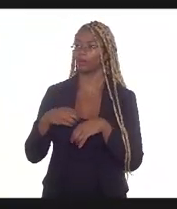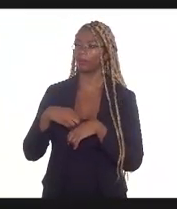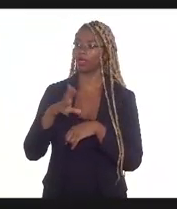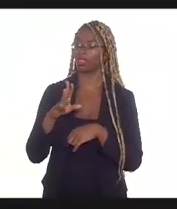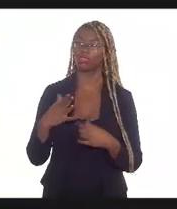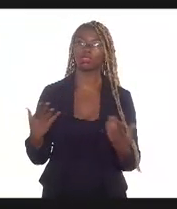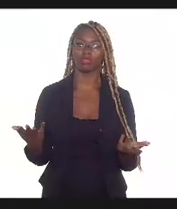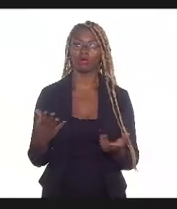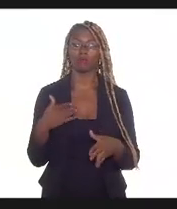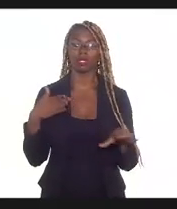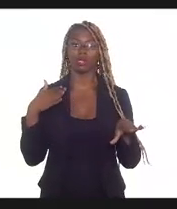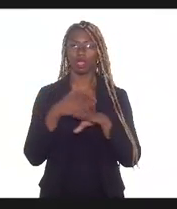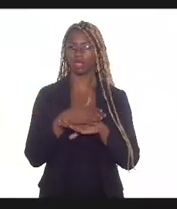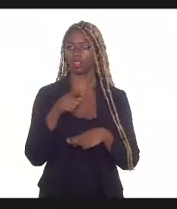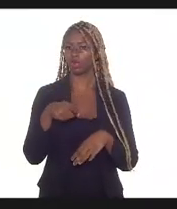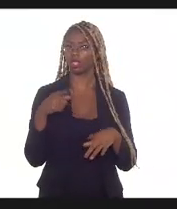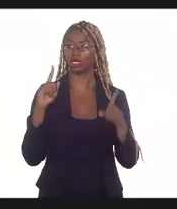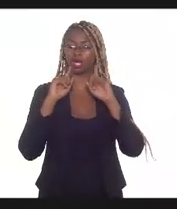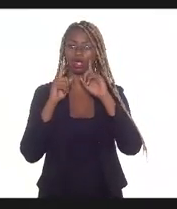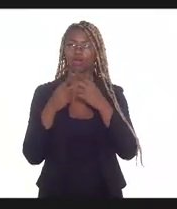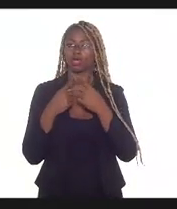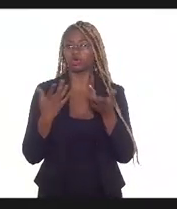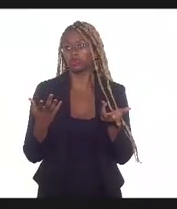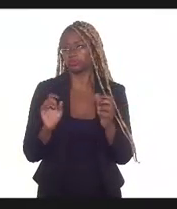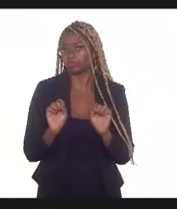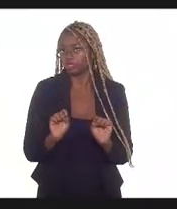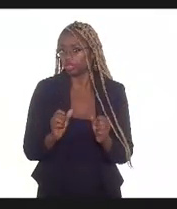Zoom pelo Zap para ele.